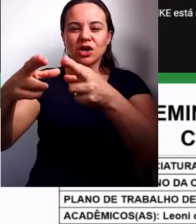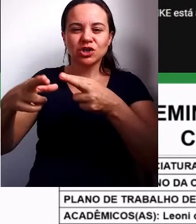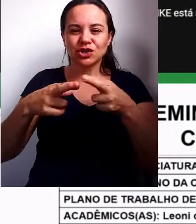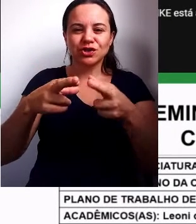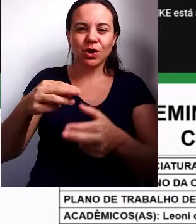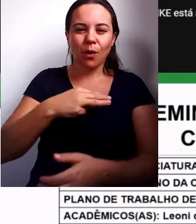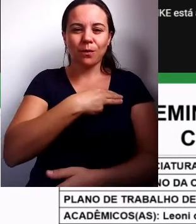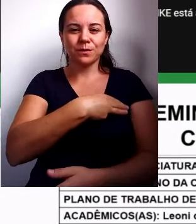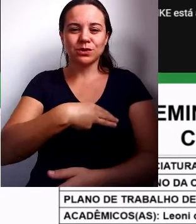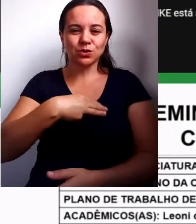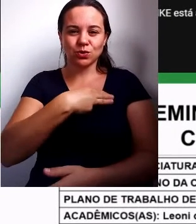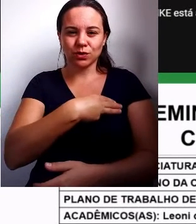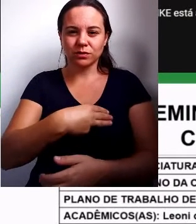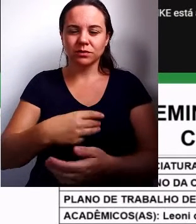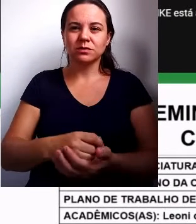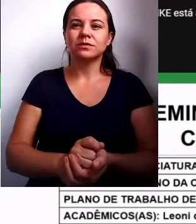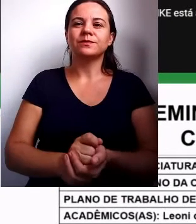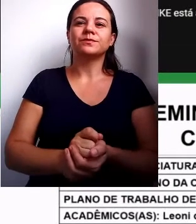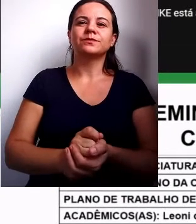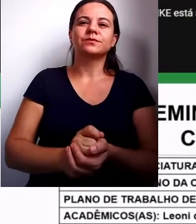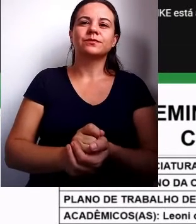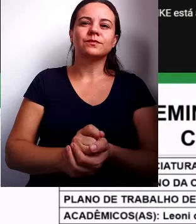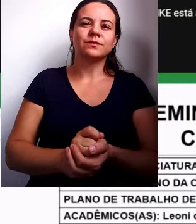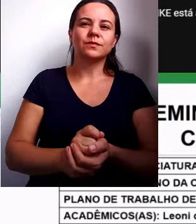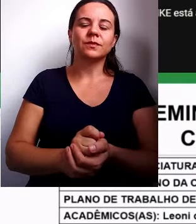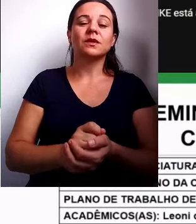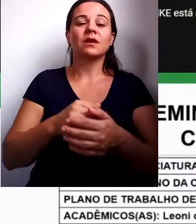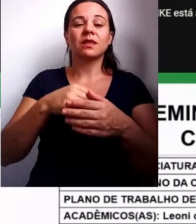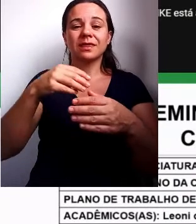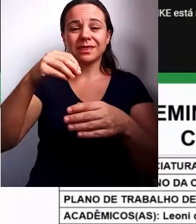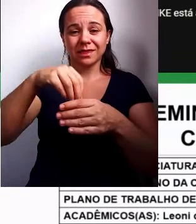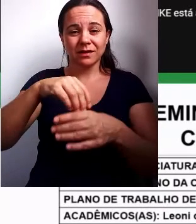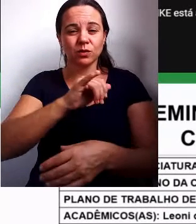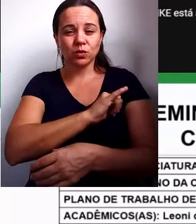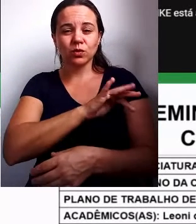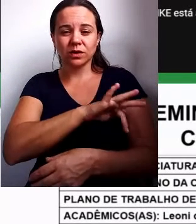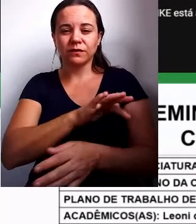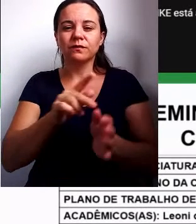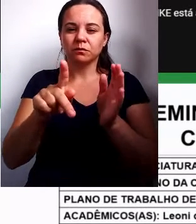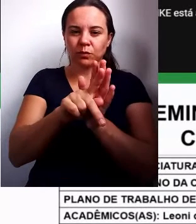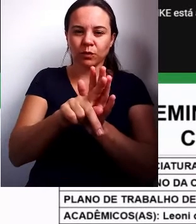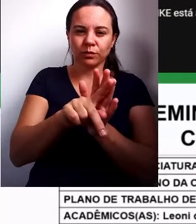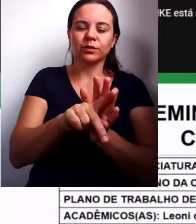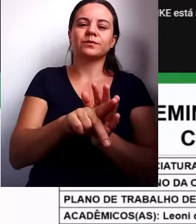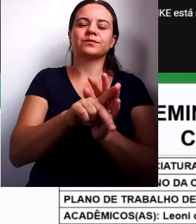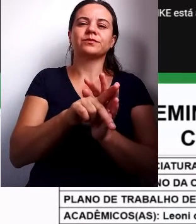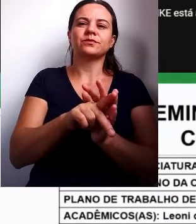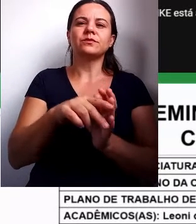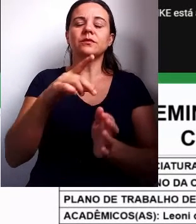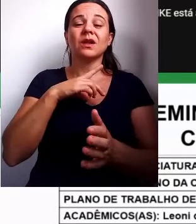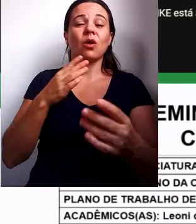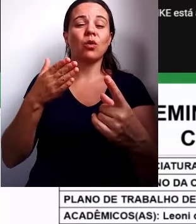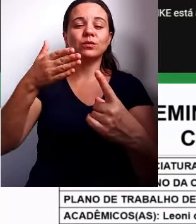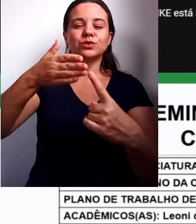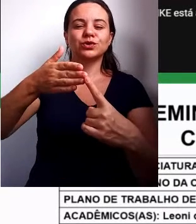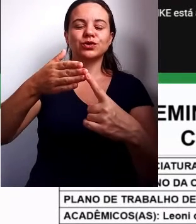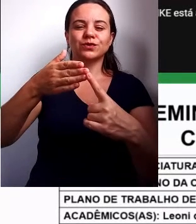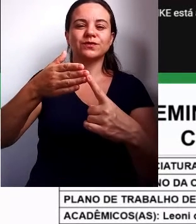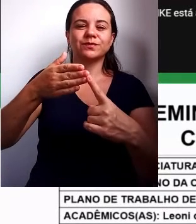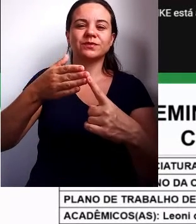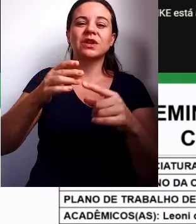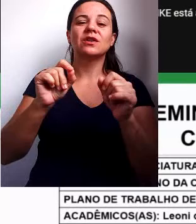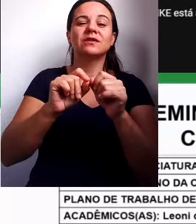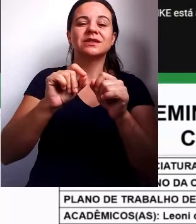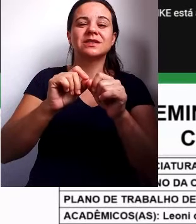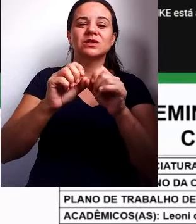das Missões. Tá? Mais precisamente, foi desenvolvido no próprio Instituto Federal Farroupilha. Tá? Ele teve como